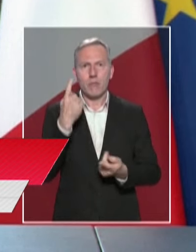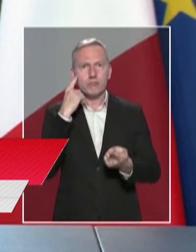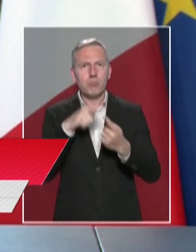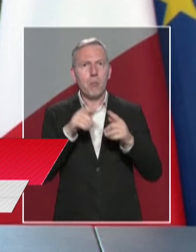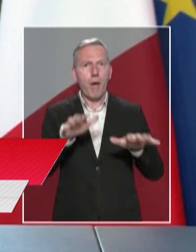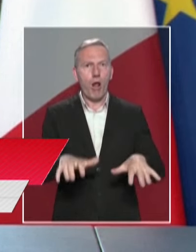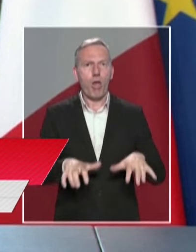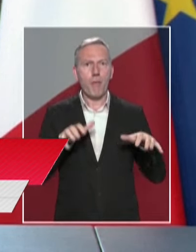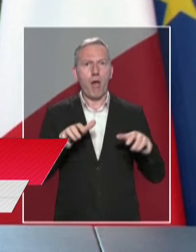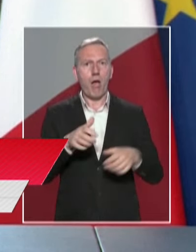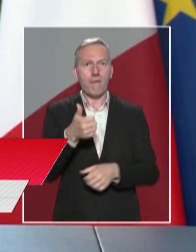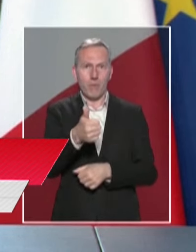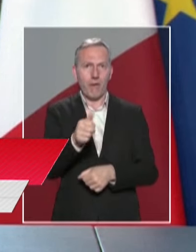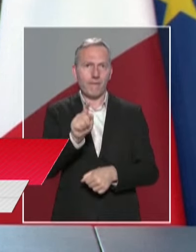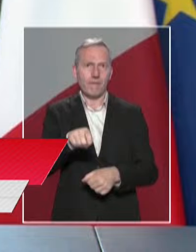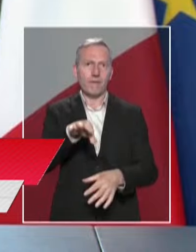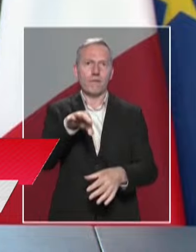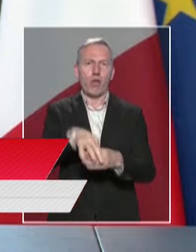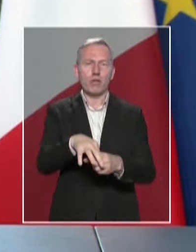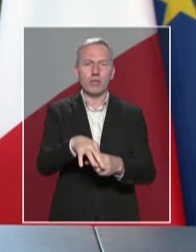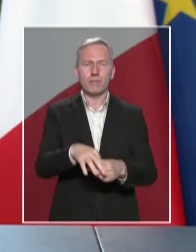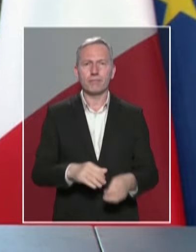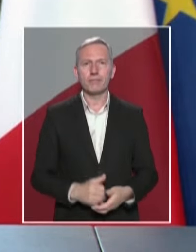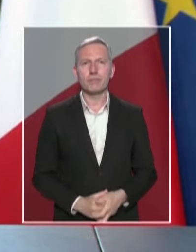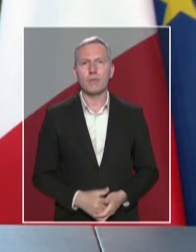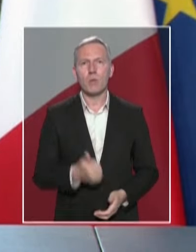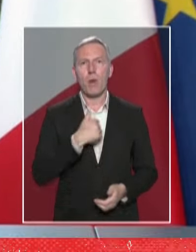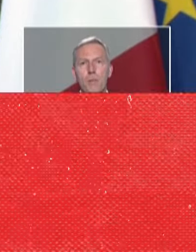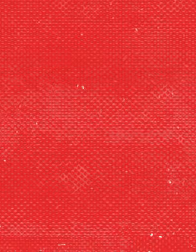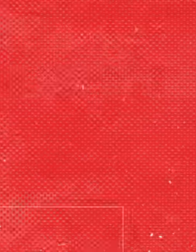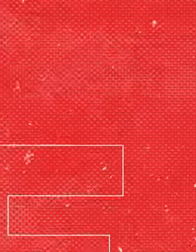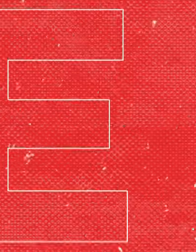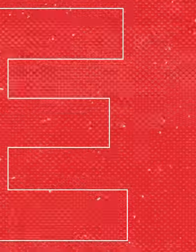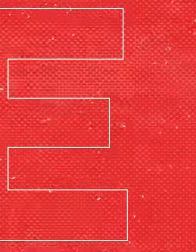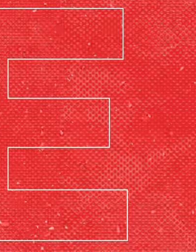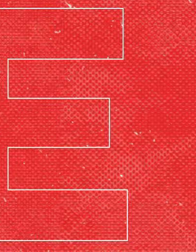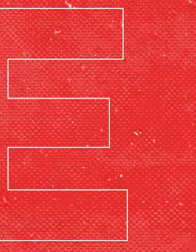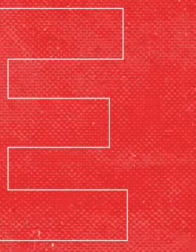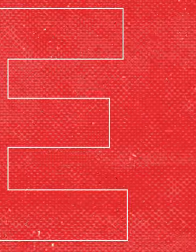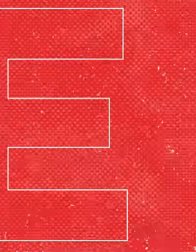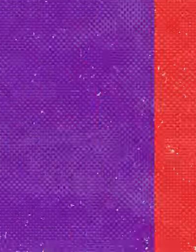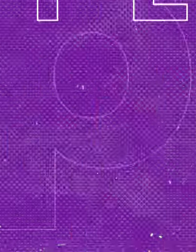e demagogos como um perigo para o país. Je dissous donc ce...